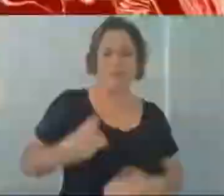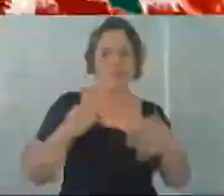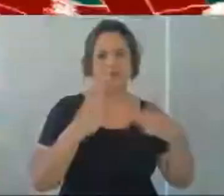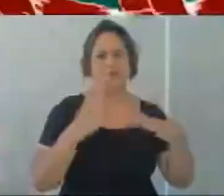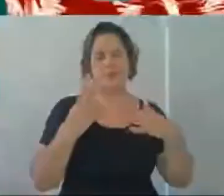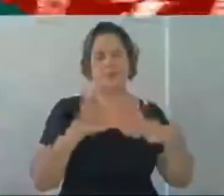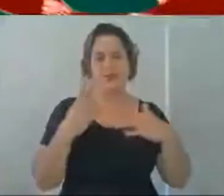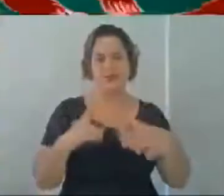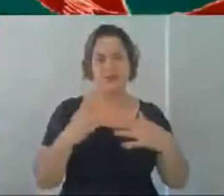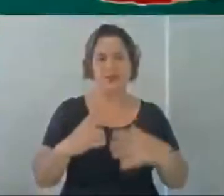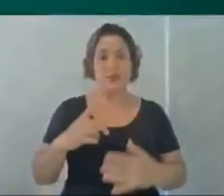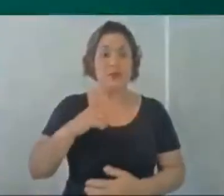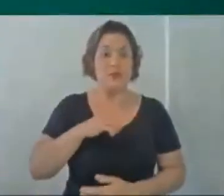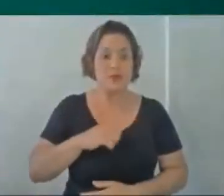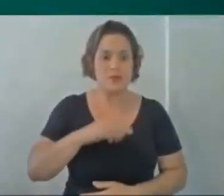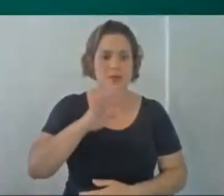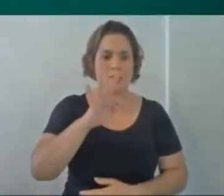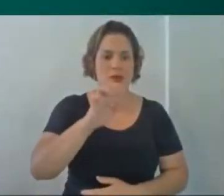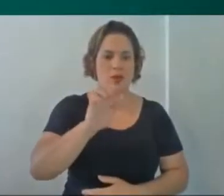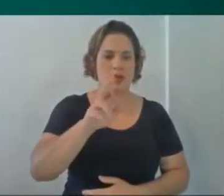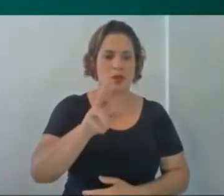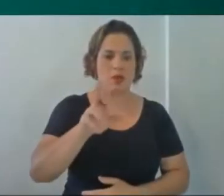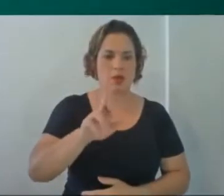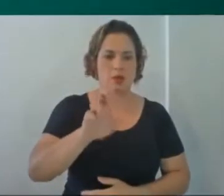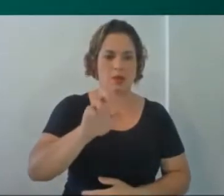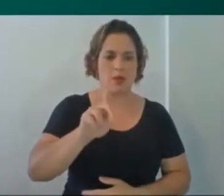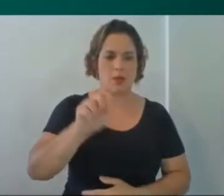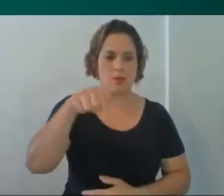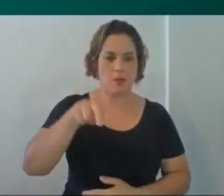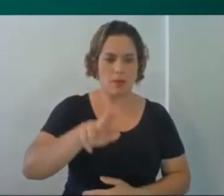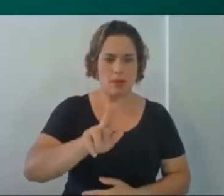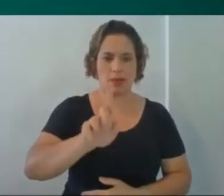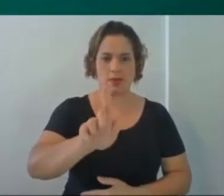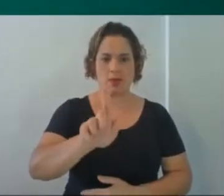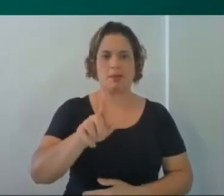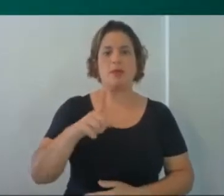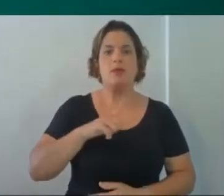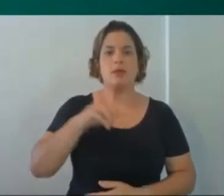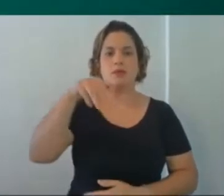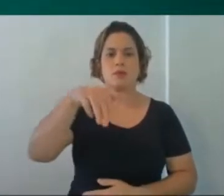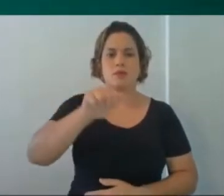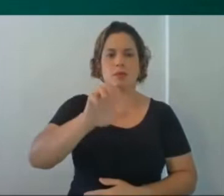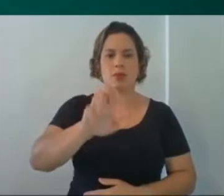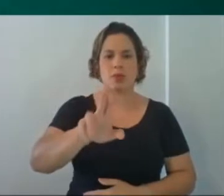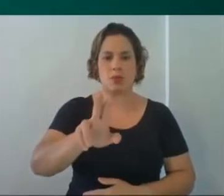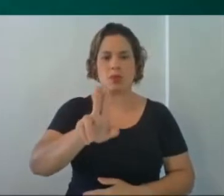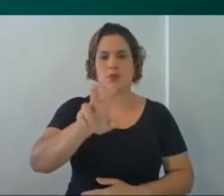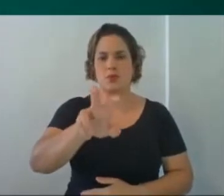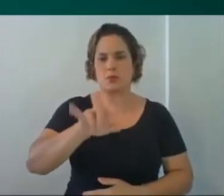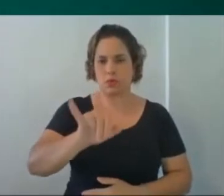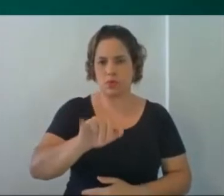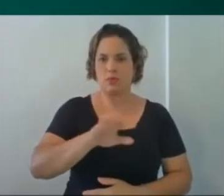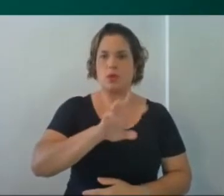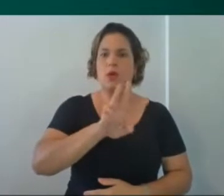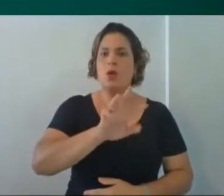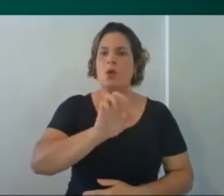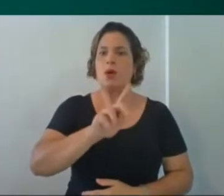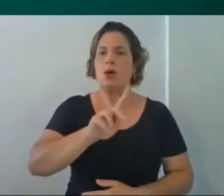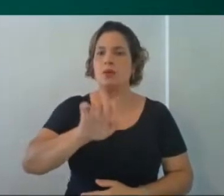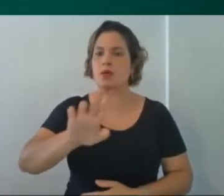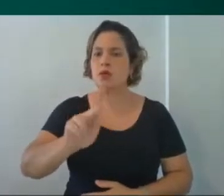habita. Então, nós temos os Taurepangues, os Macuxis, né? os Wapixanas, povos